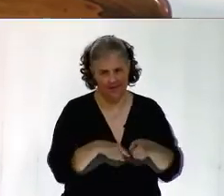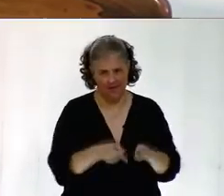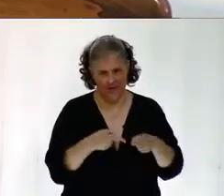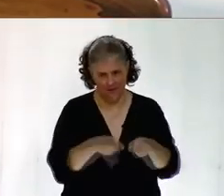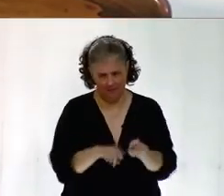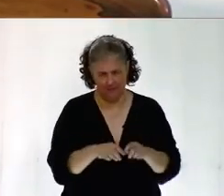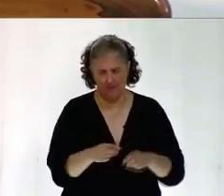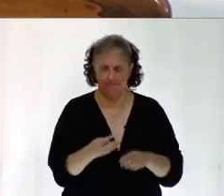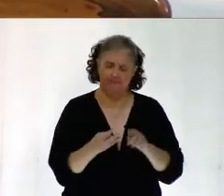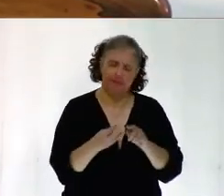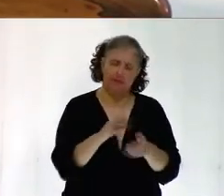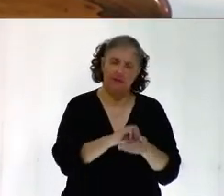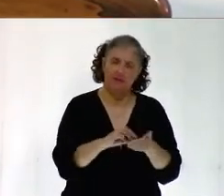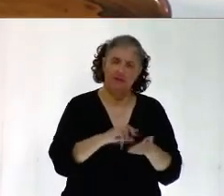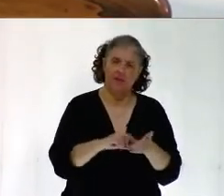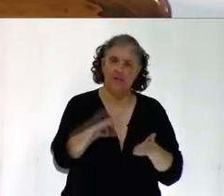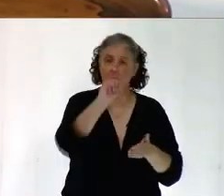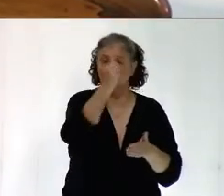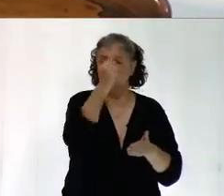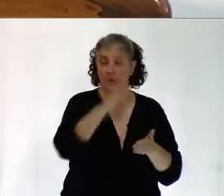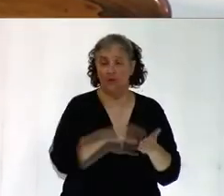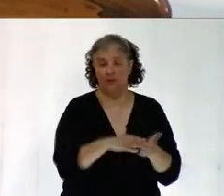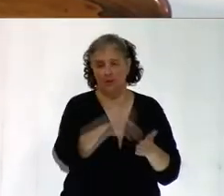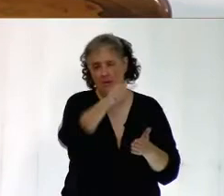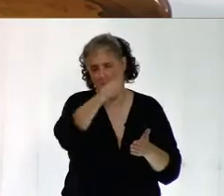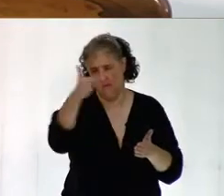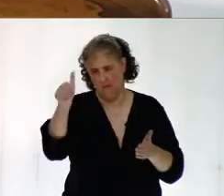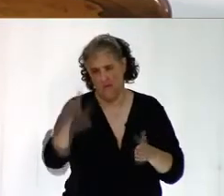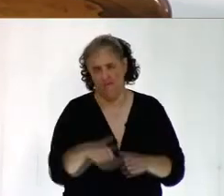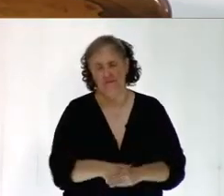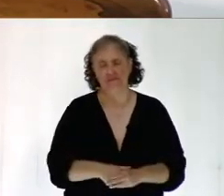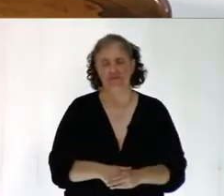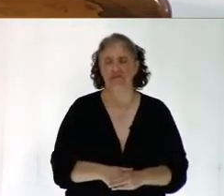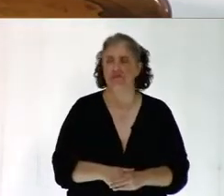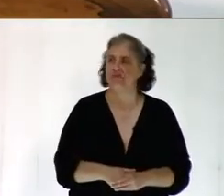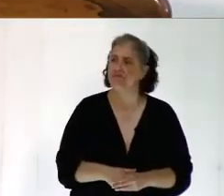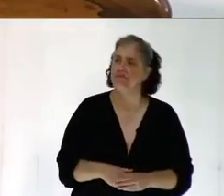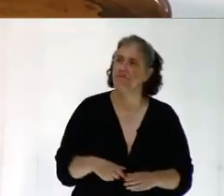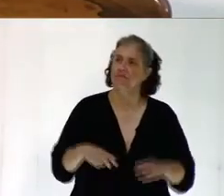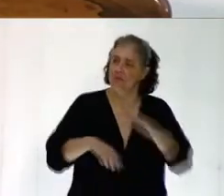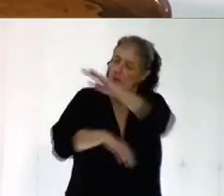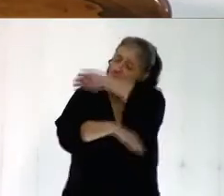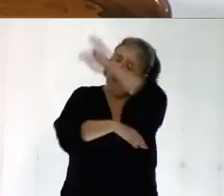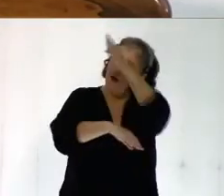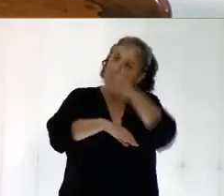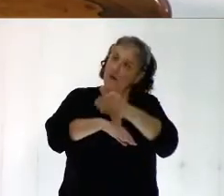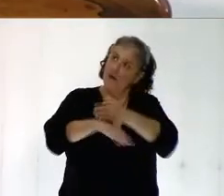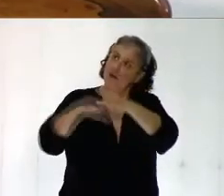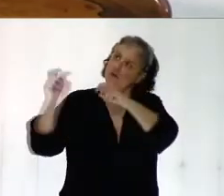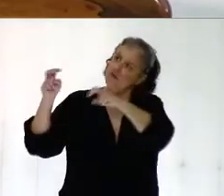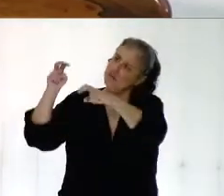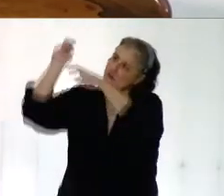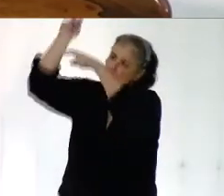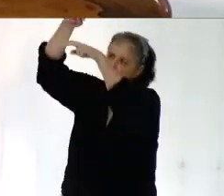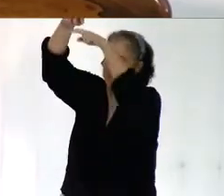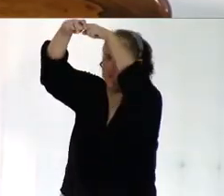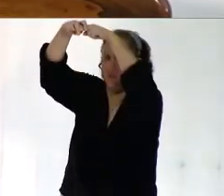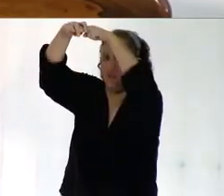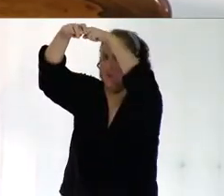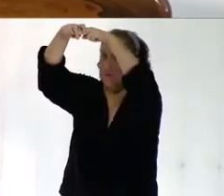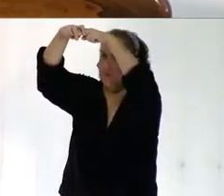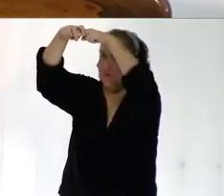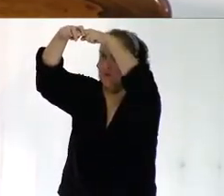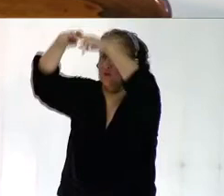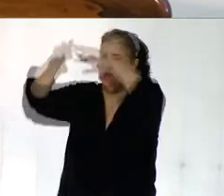o diabo a um monte muito alto e mostrou-lhe todos os reinos do mundo ea glória deles os irmãos não existe essa montanha